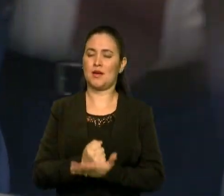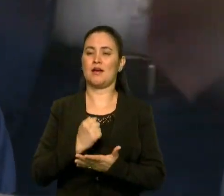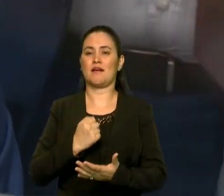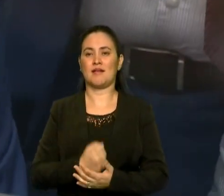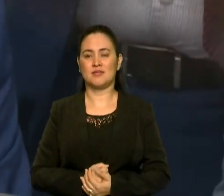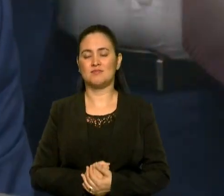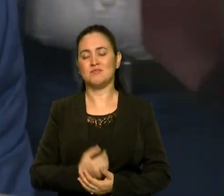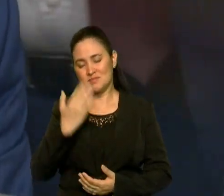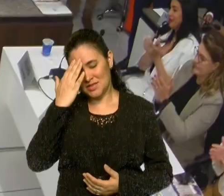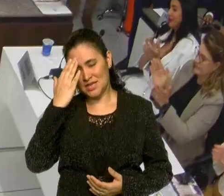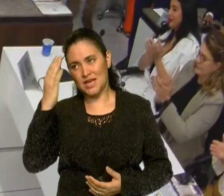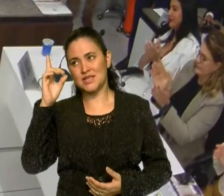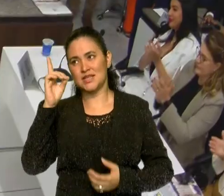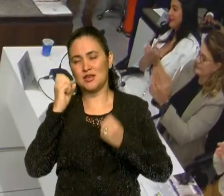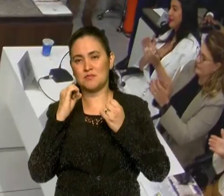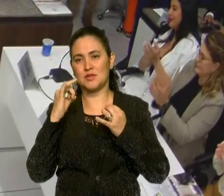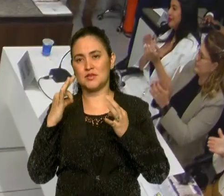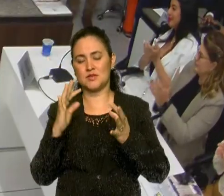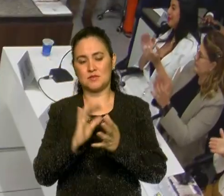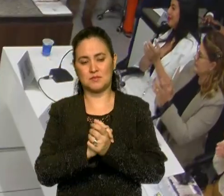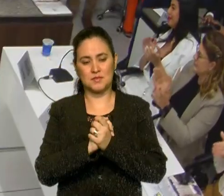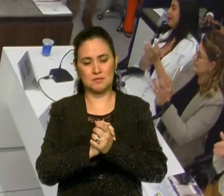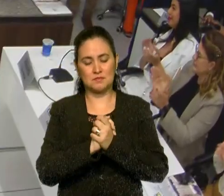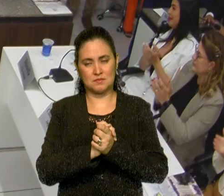e parabéns, Iracema.